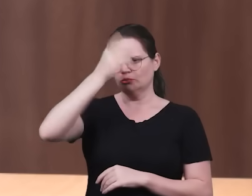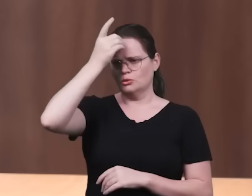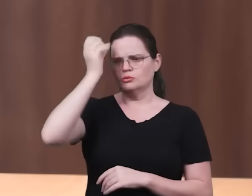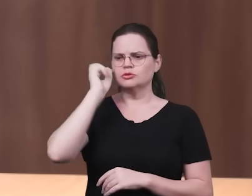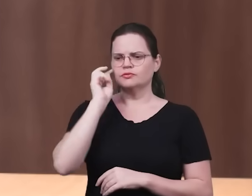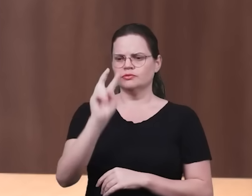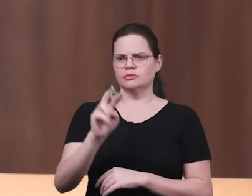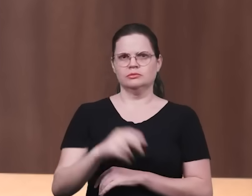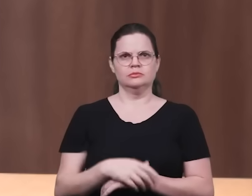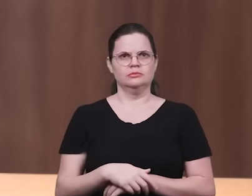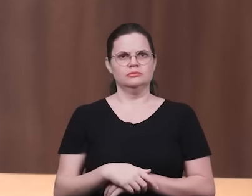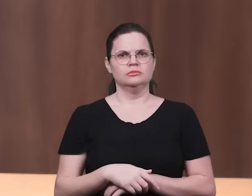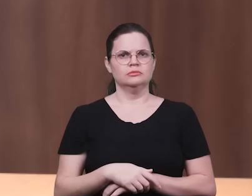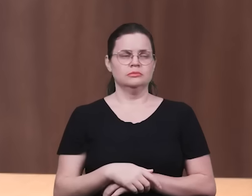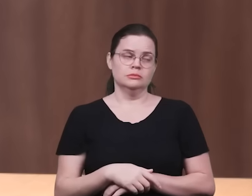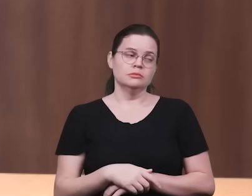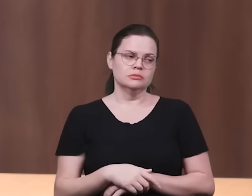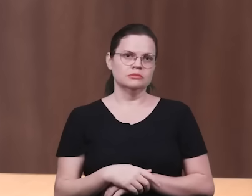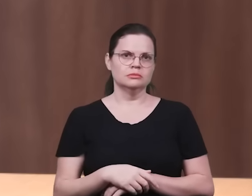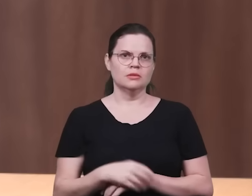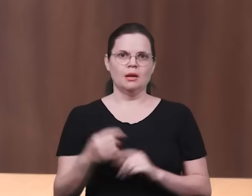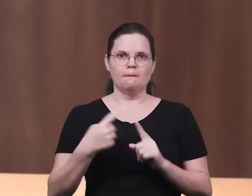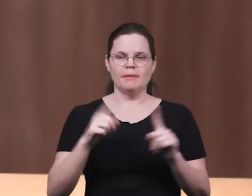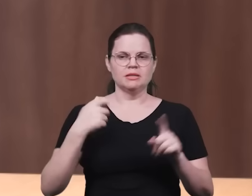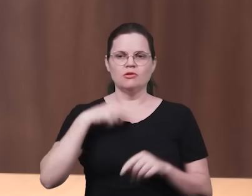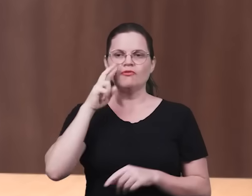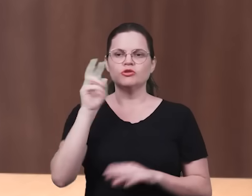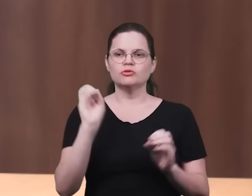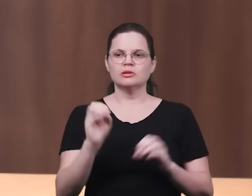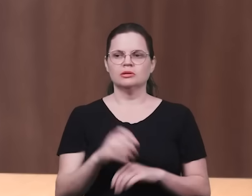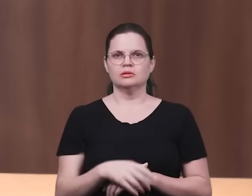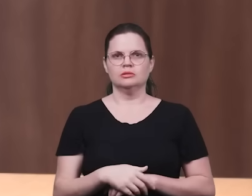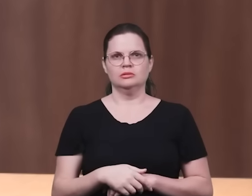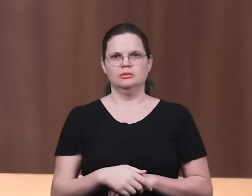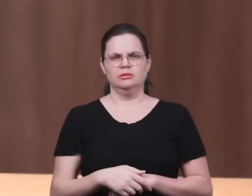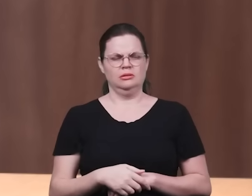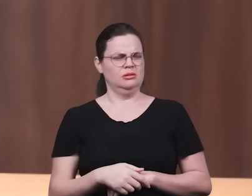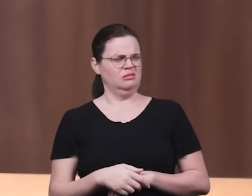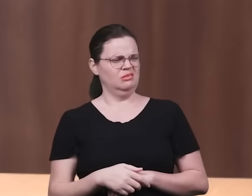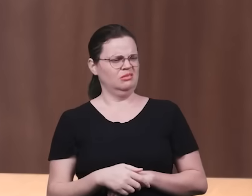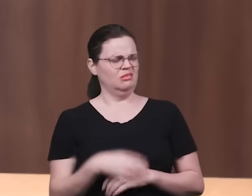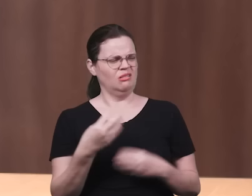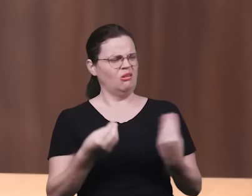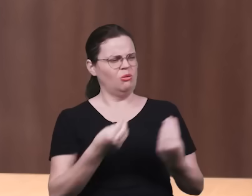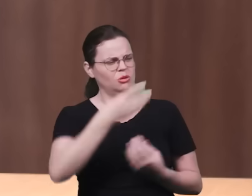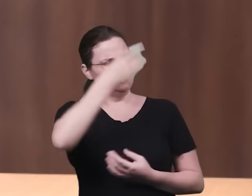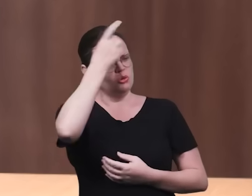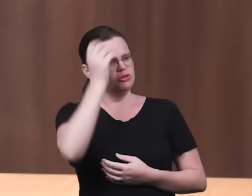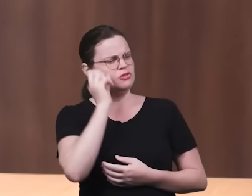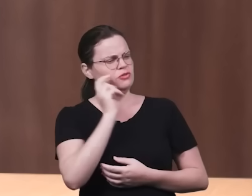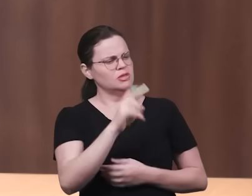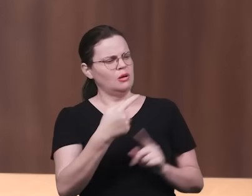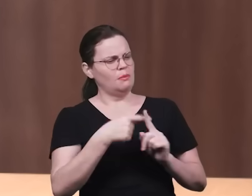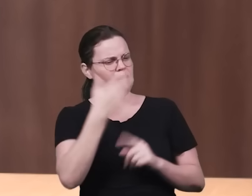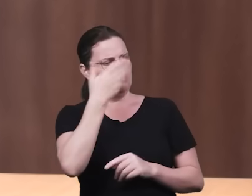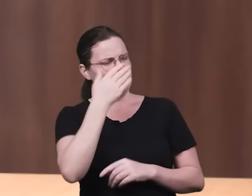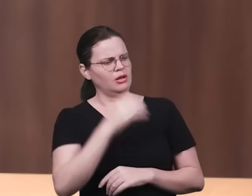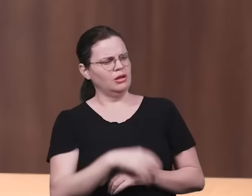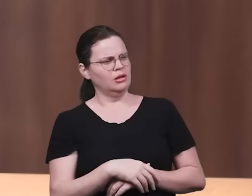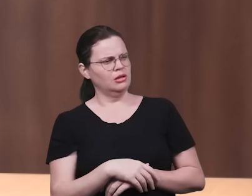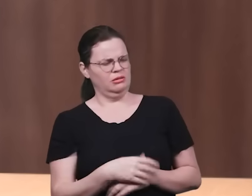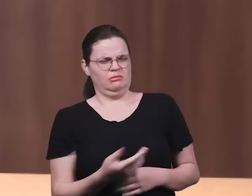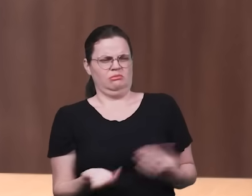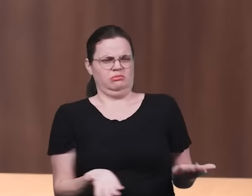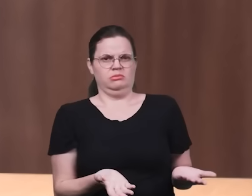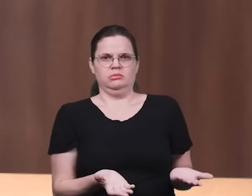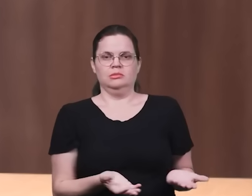visões. Mas tudo bem, mas eu não vejo. Eu fiquei espantado, assim, como você tem... A irmã tem visão